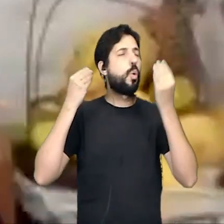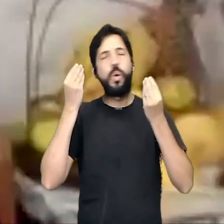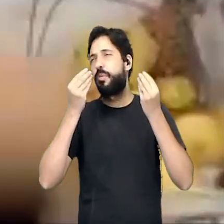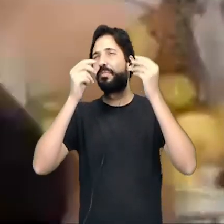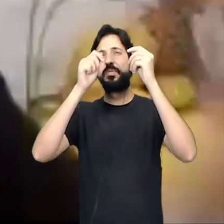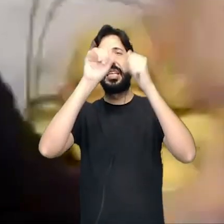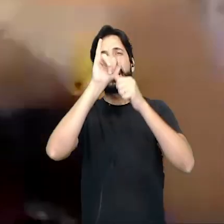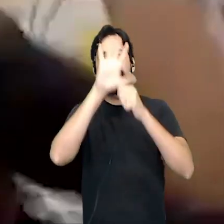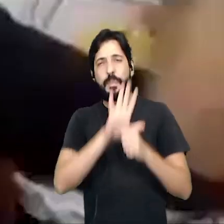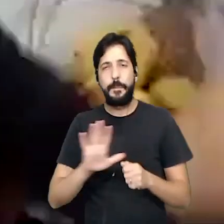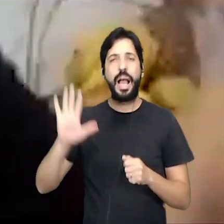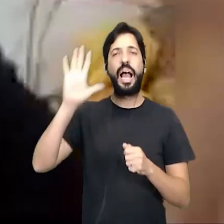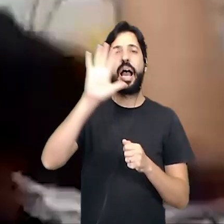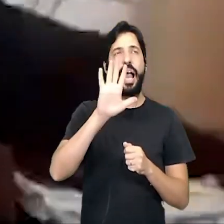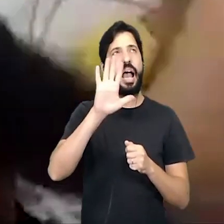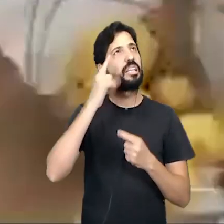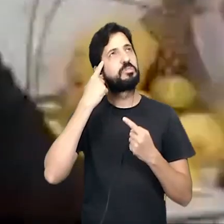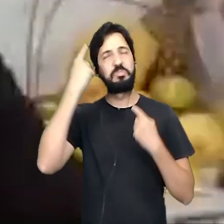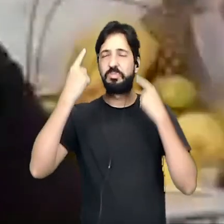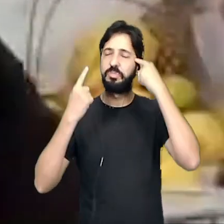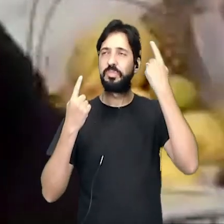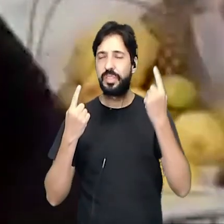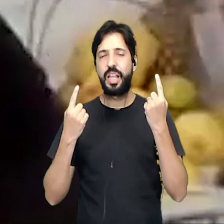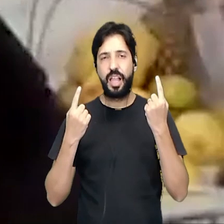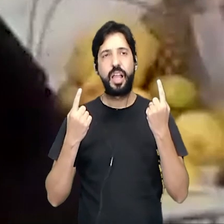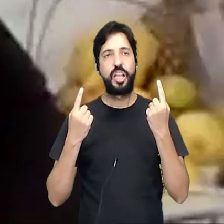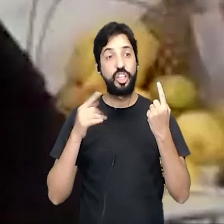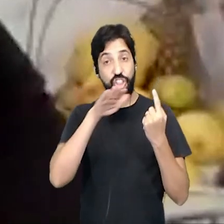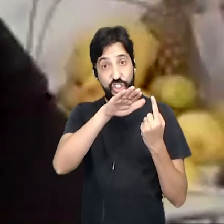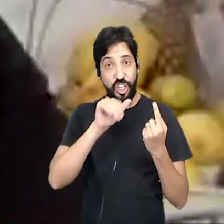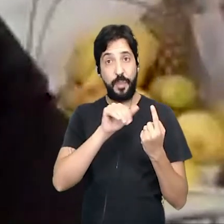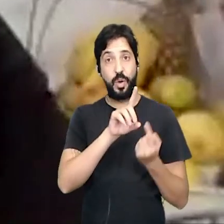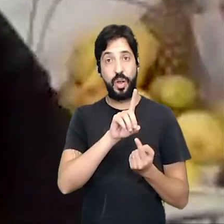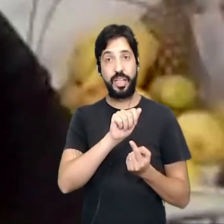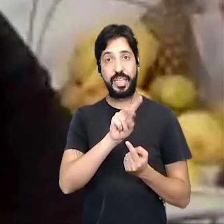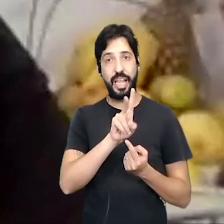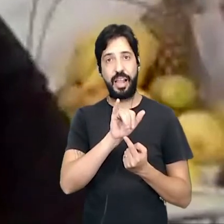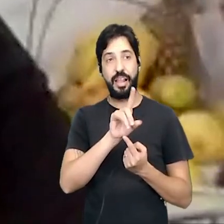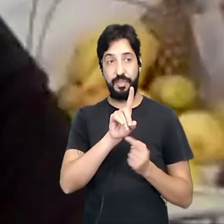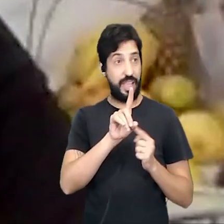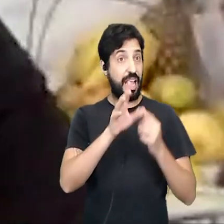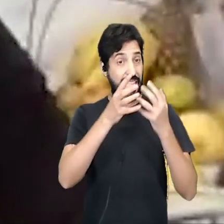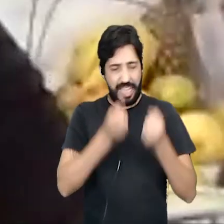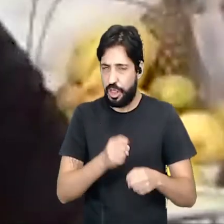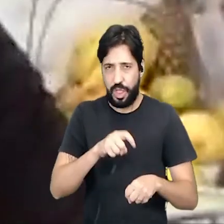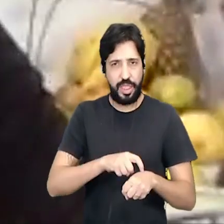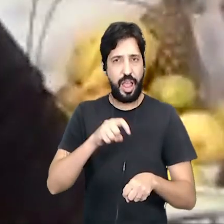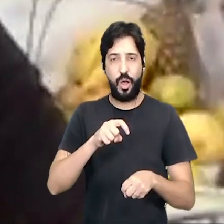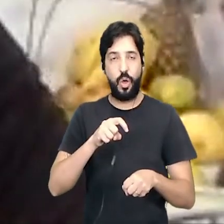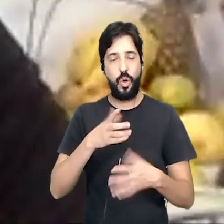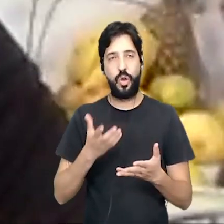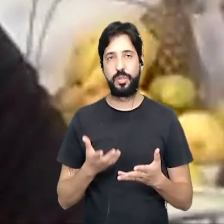viajar, literalmente, nas imagens, nas nossas ideias. Convidamos o Davi, num primeiro